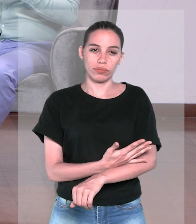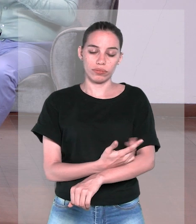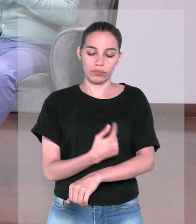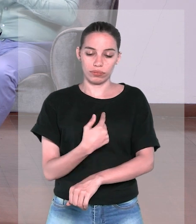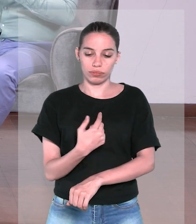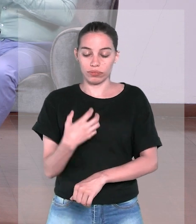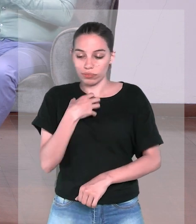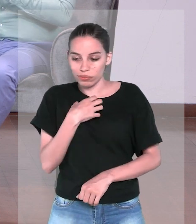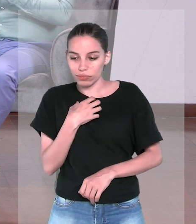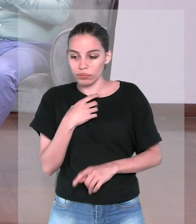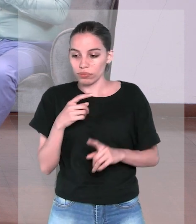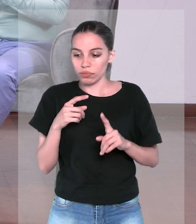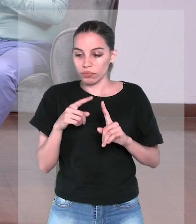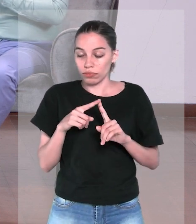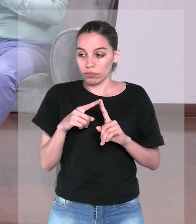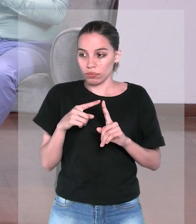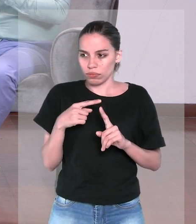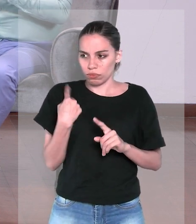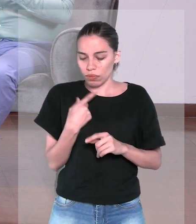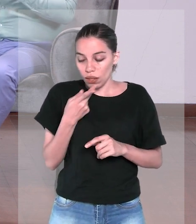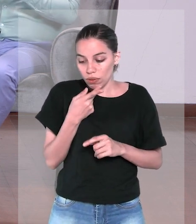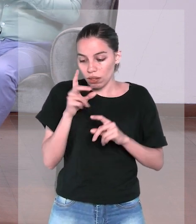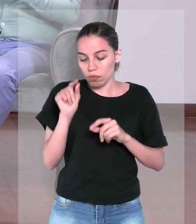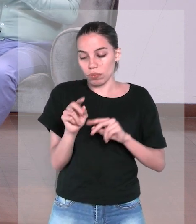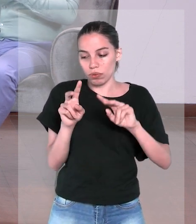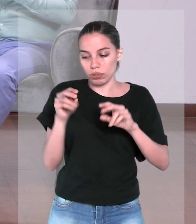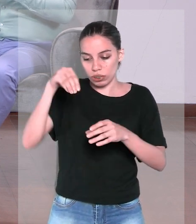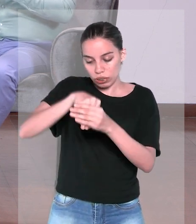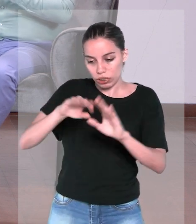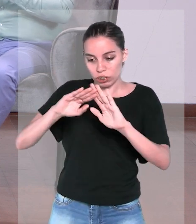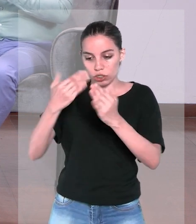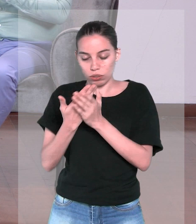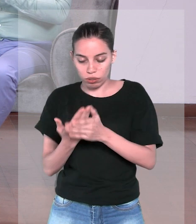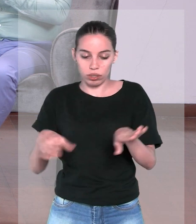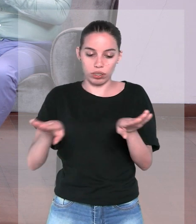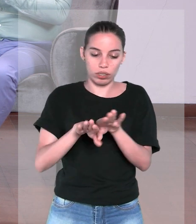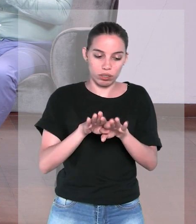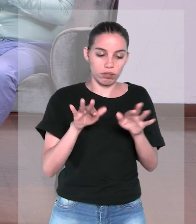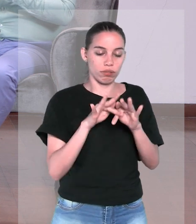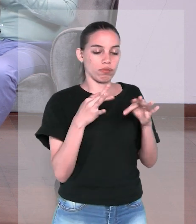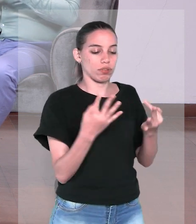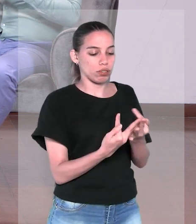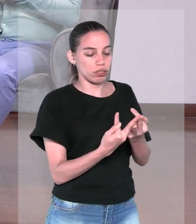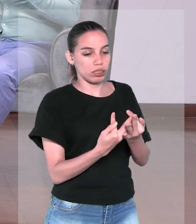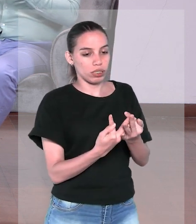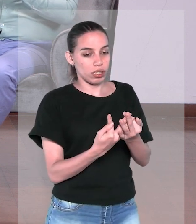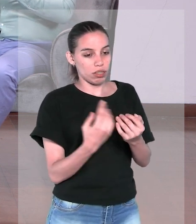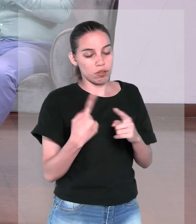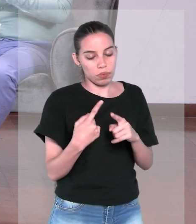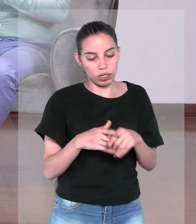nós escolhemos, sobretudo no Ocidente, fizemos uma escolha pela cognição. Fizemos uma escolha